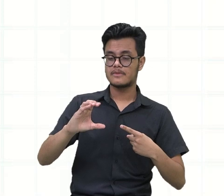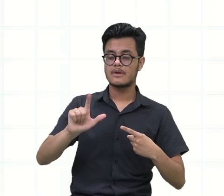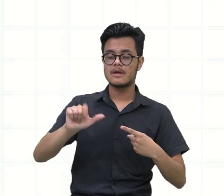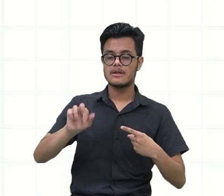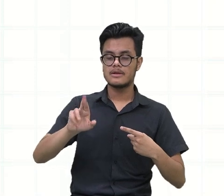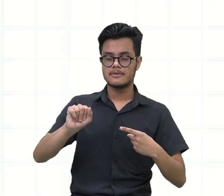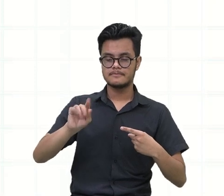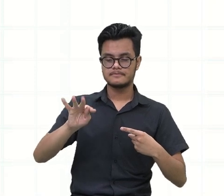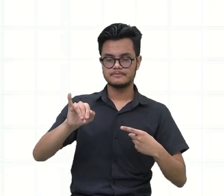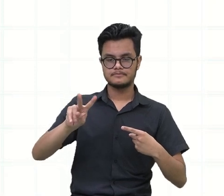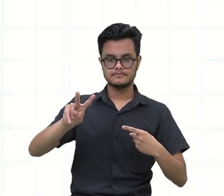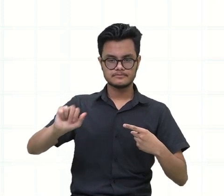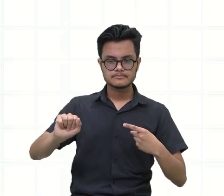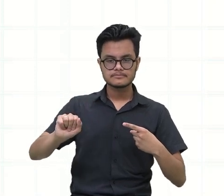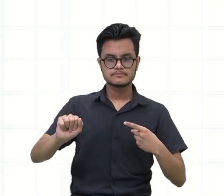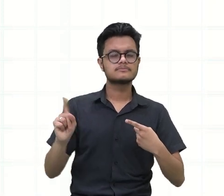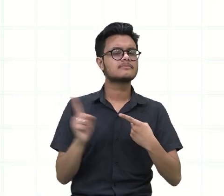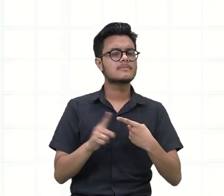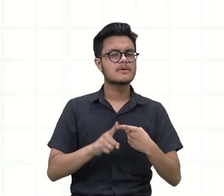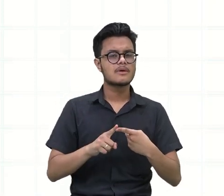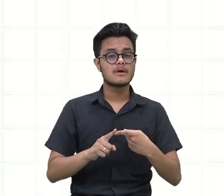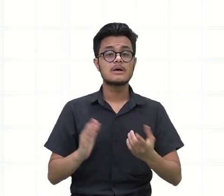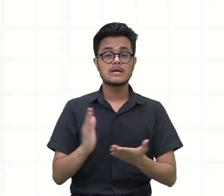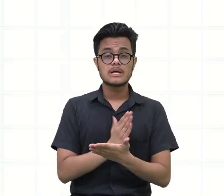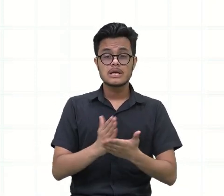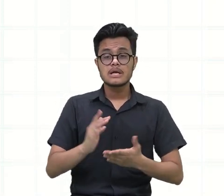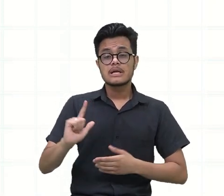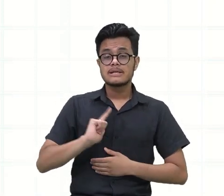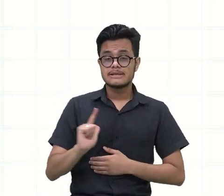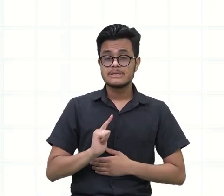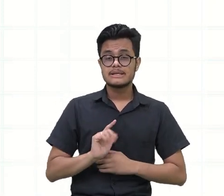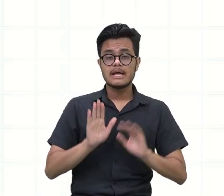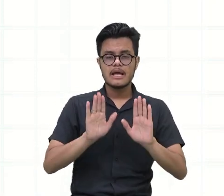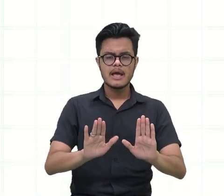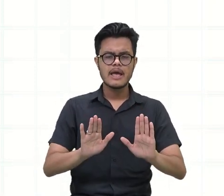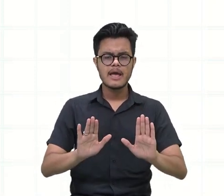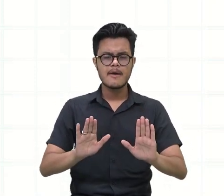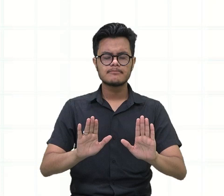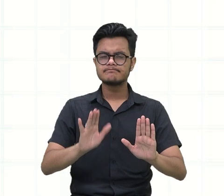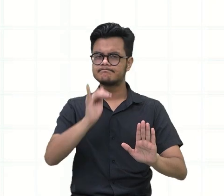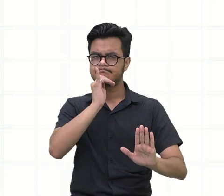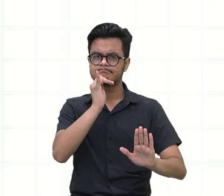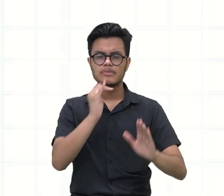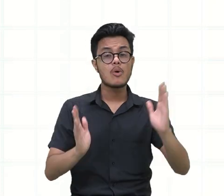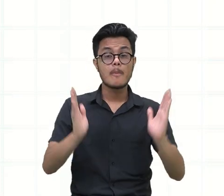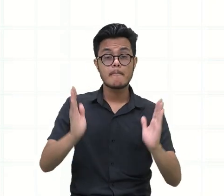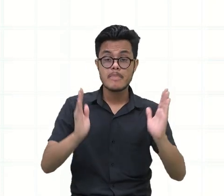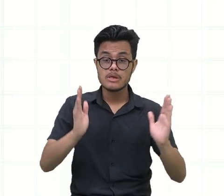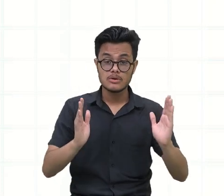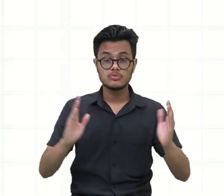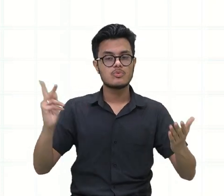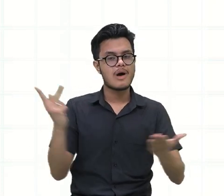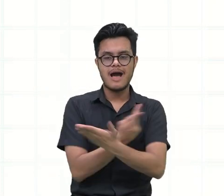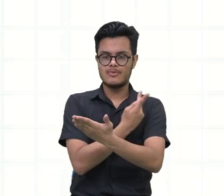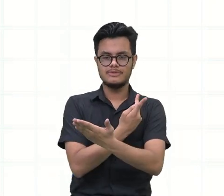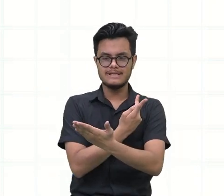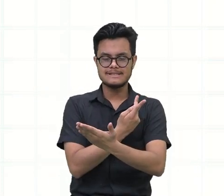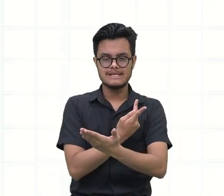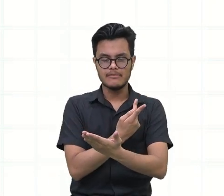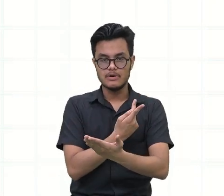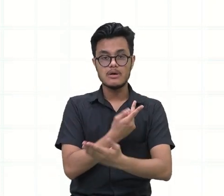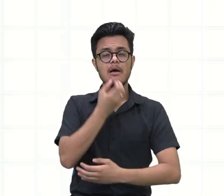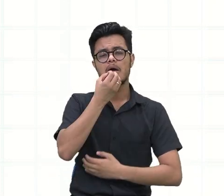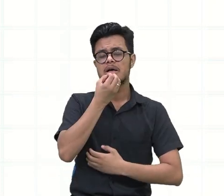declarativa, que apresenta uma constatação ou um fato de maneira afirmativa ou